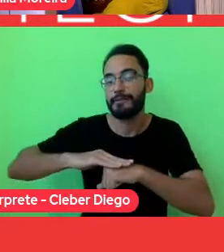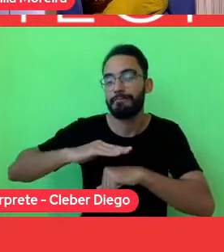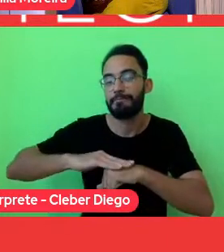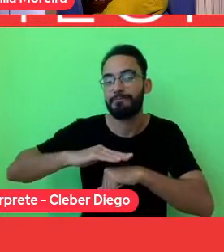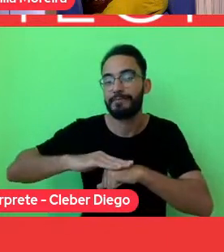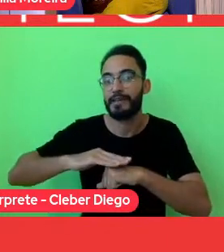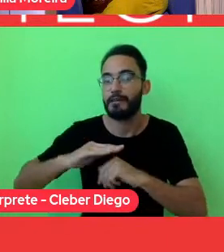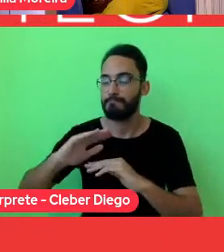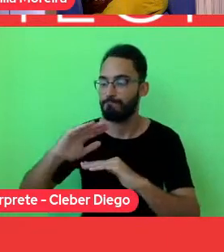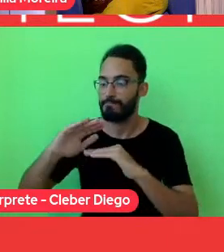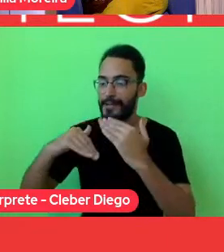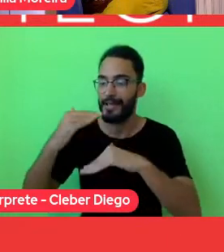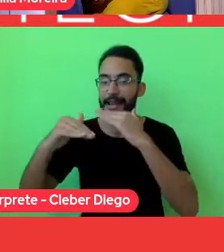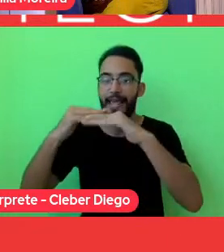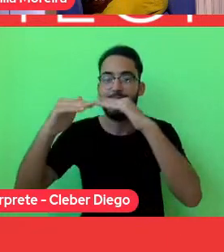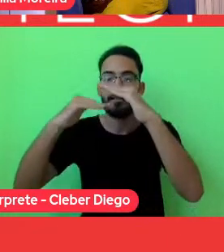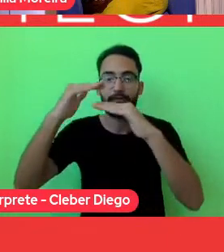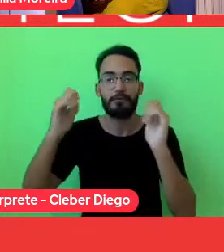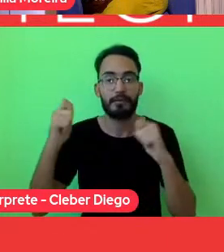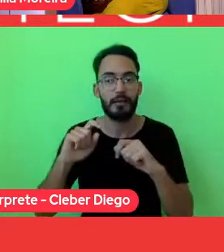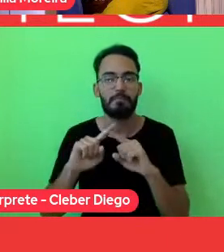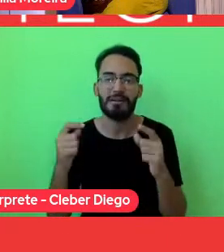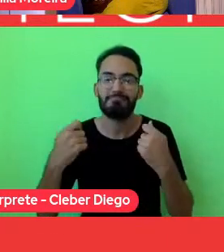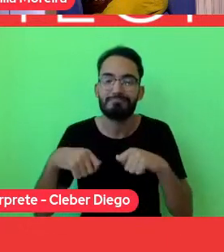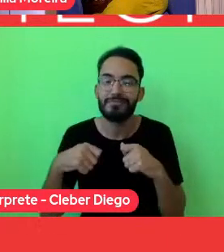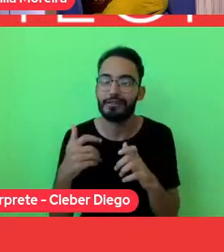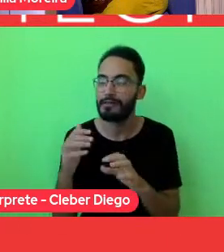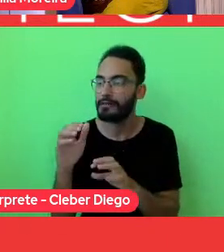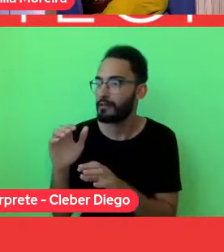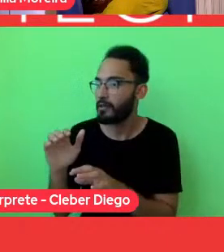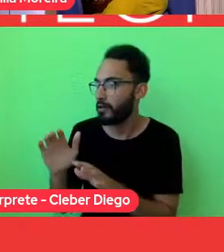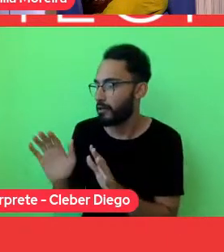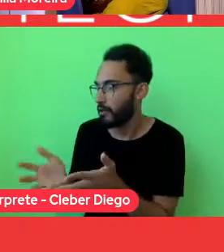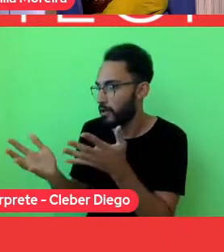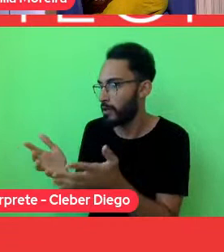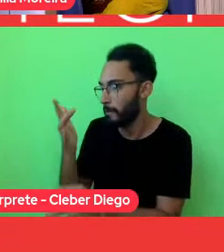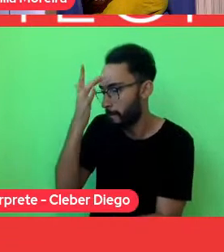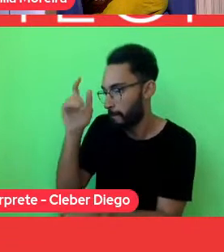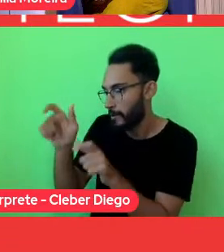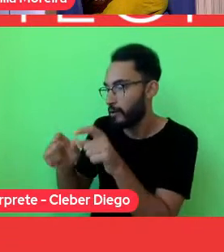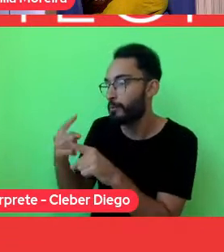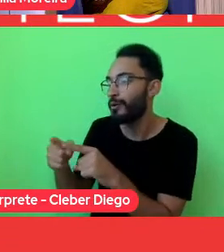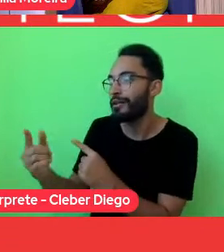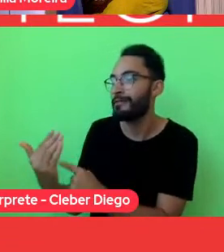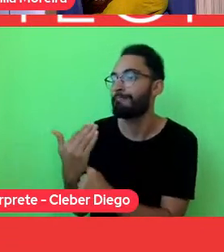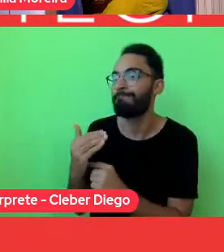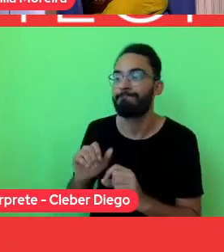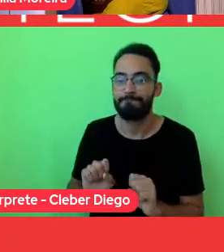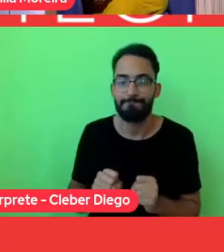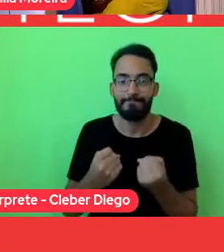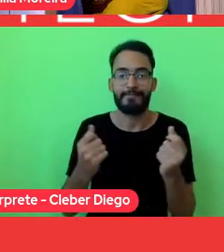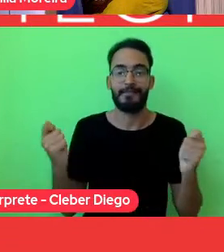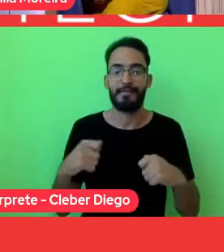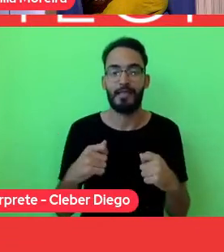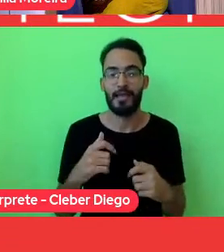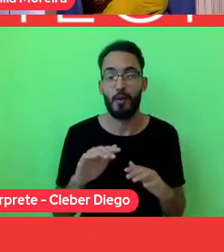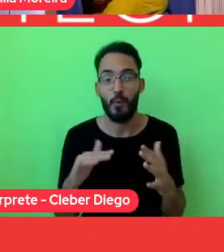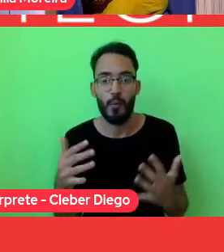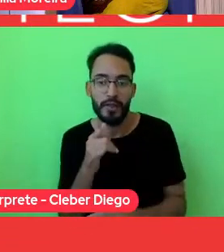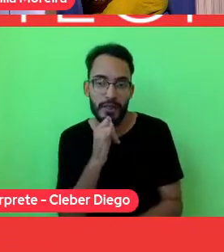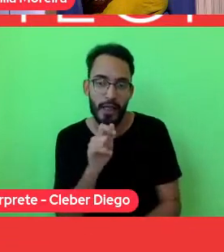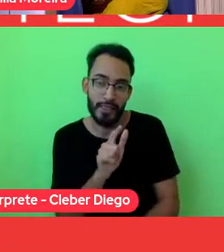Você cresce, mas você precisa formar as pessoas que é elas que vão te impulsionar. Então, quando a gente tem